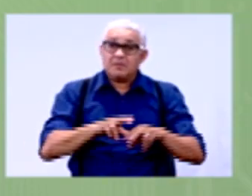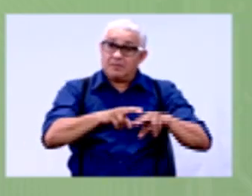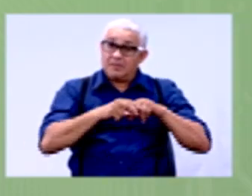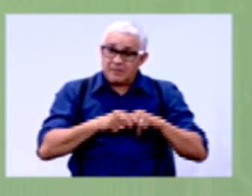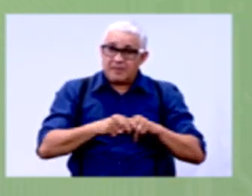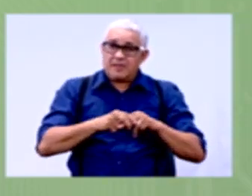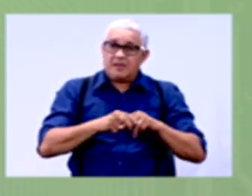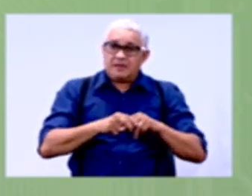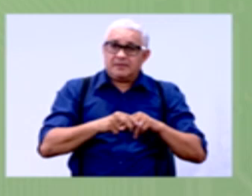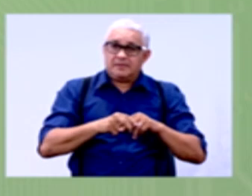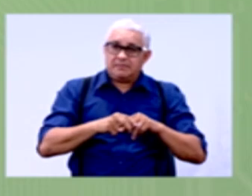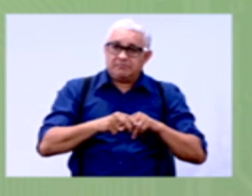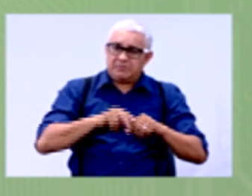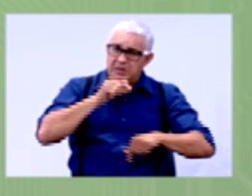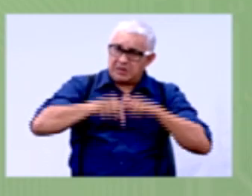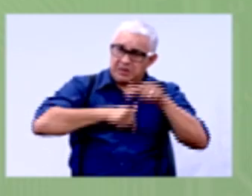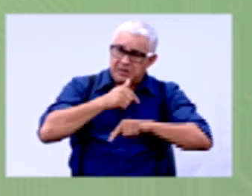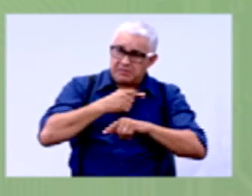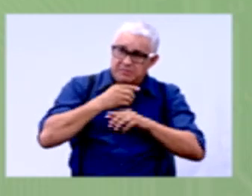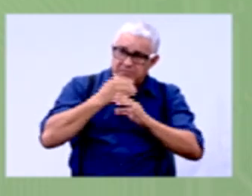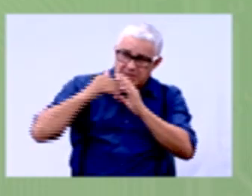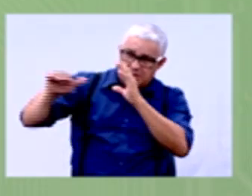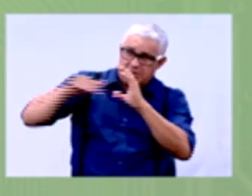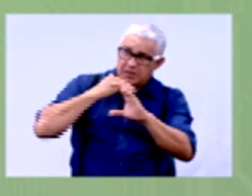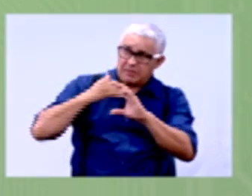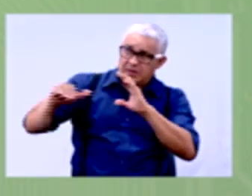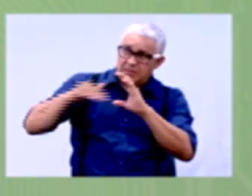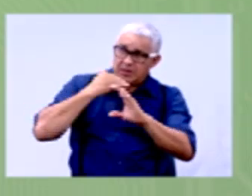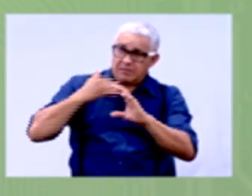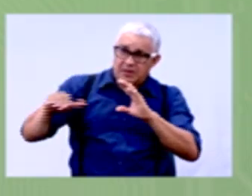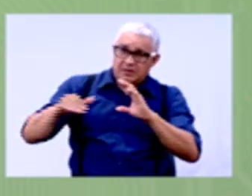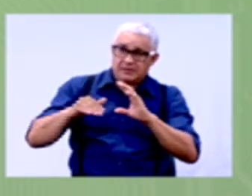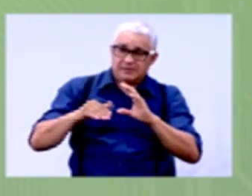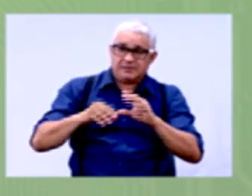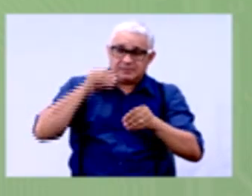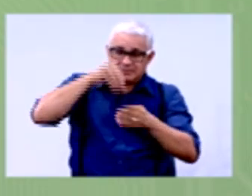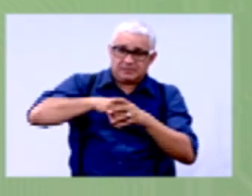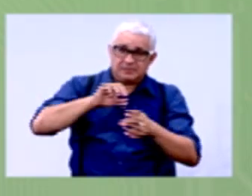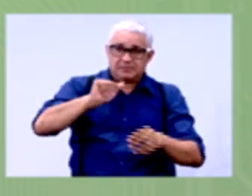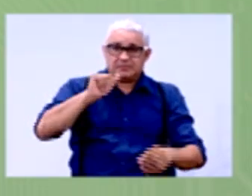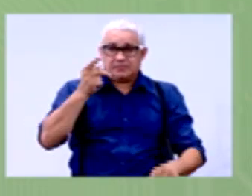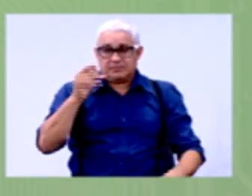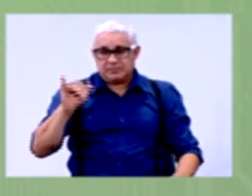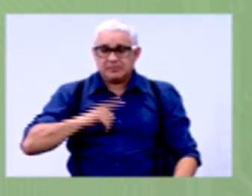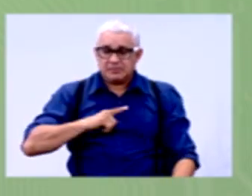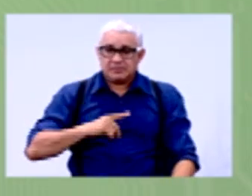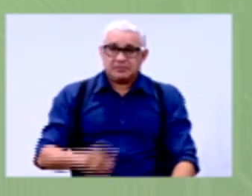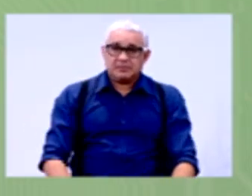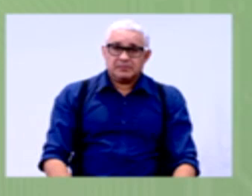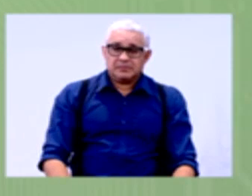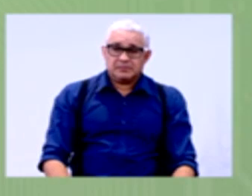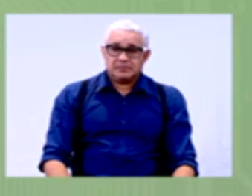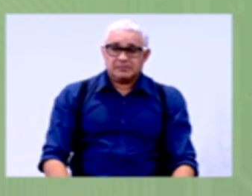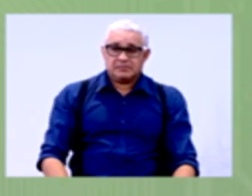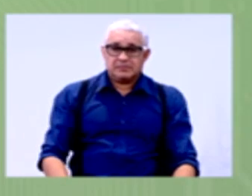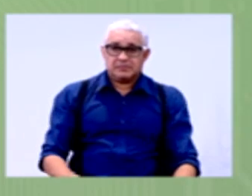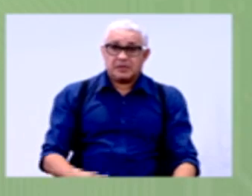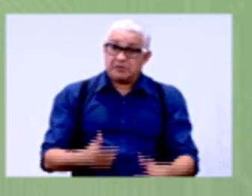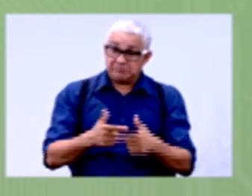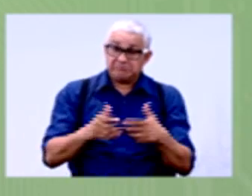das idas e voltas aqui das informações na nossa API. Então, nós temos essa situação aí